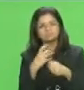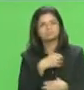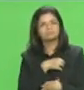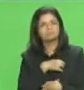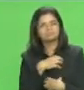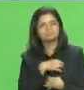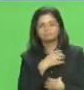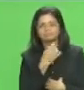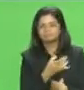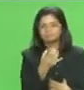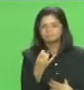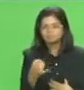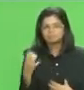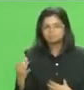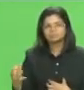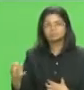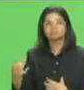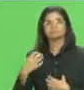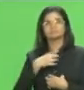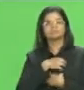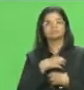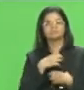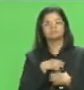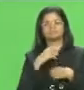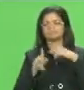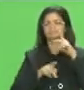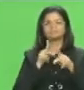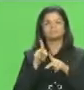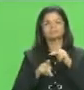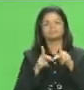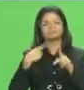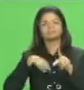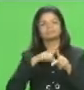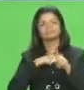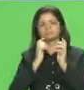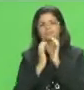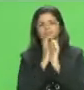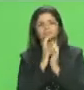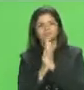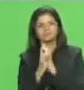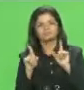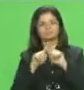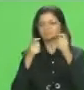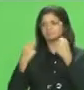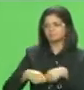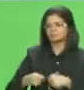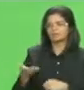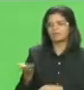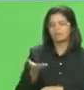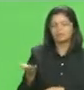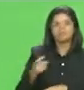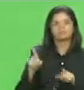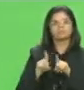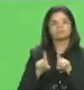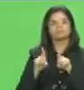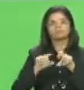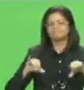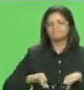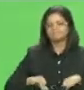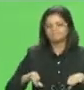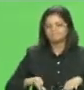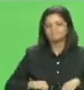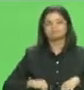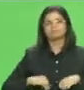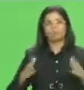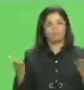de cada um de você, o sentimento do povo da nossa cidade, tão carente, esse povo tão sofrível, que não tem